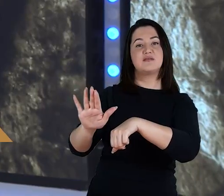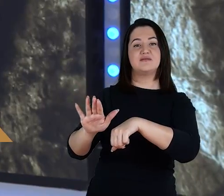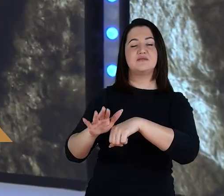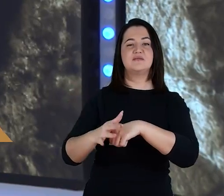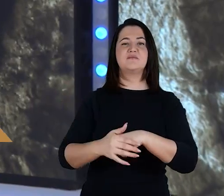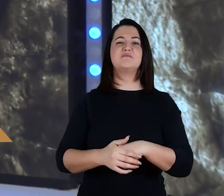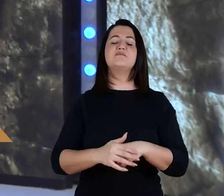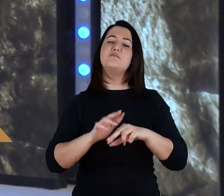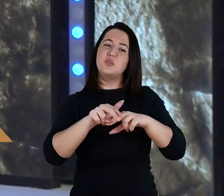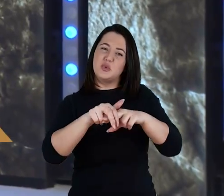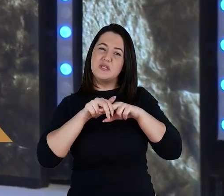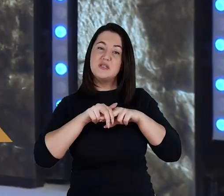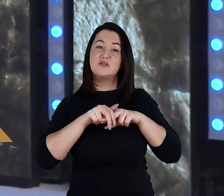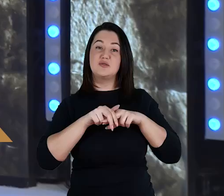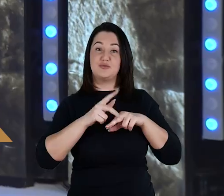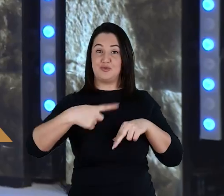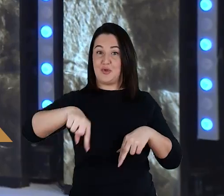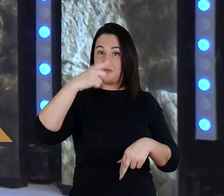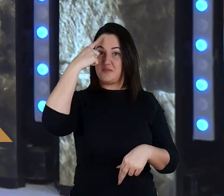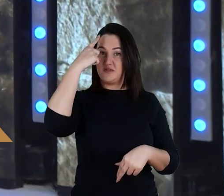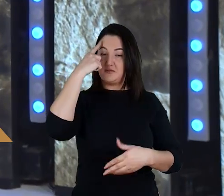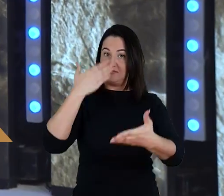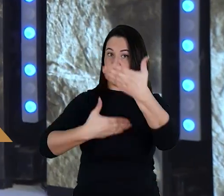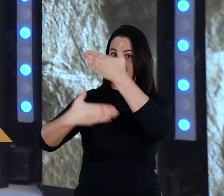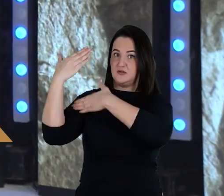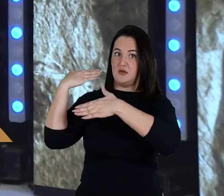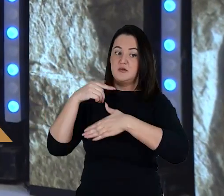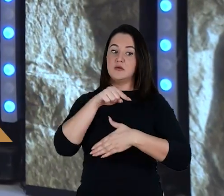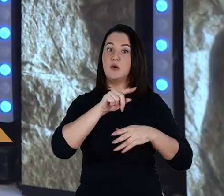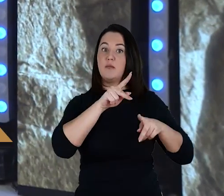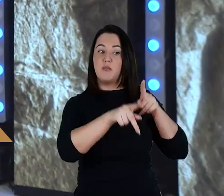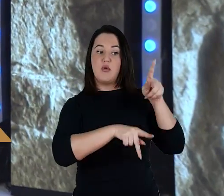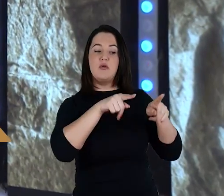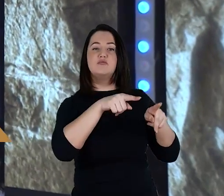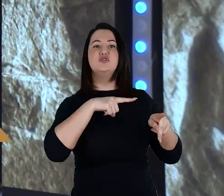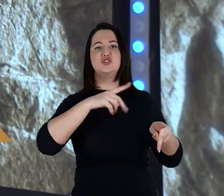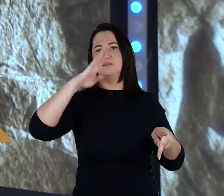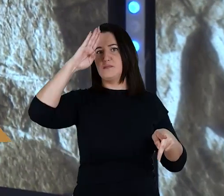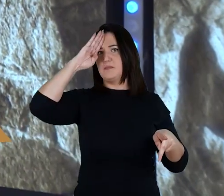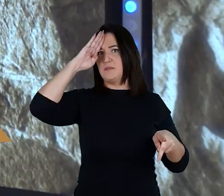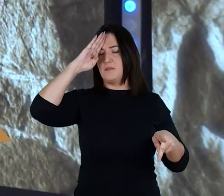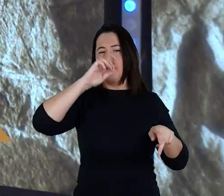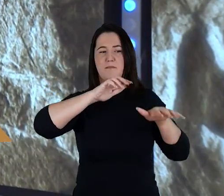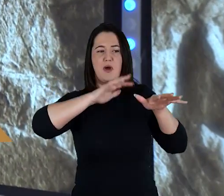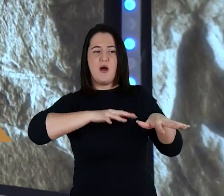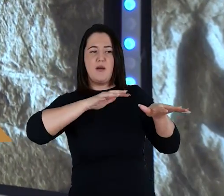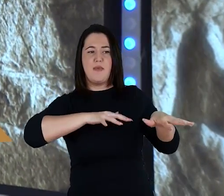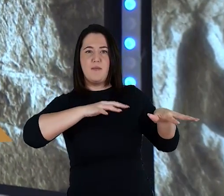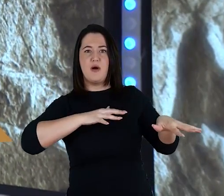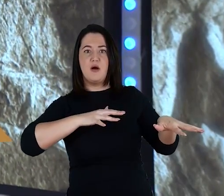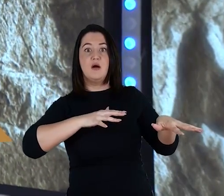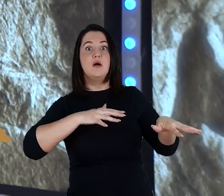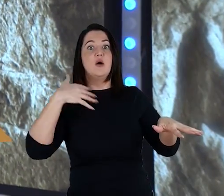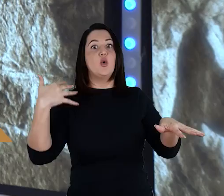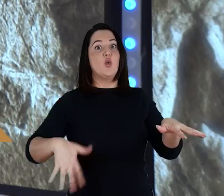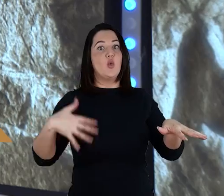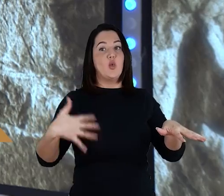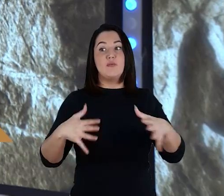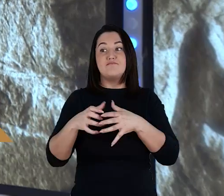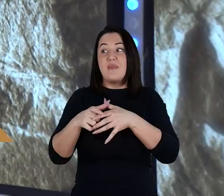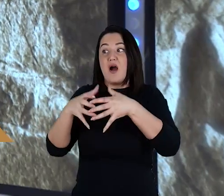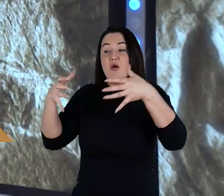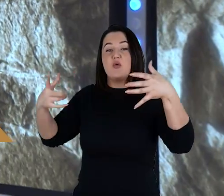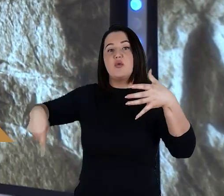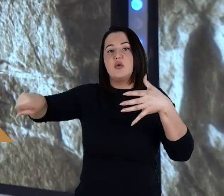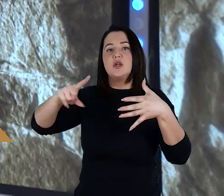de modo militar, falando militarmente, os hititas eram um inimigo que todos tinham medo. Eles eram os